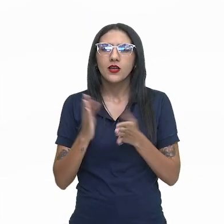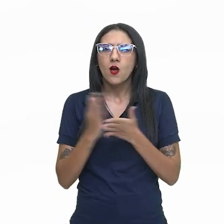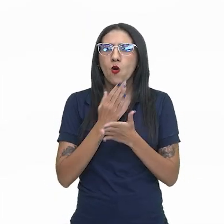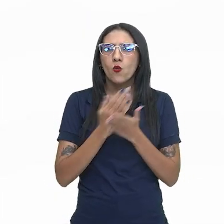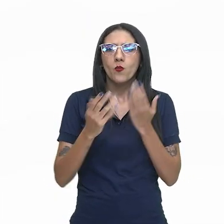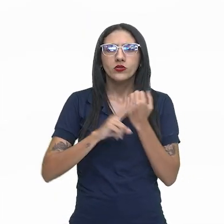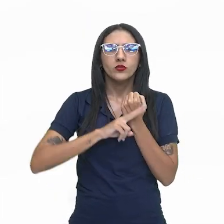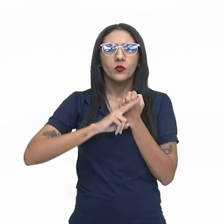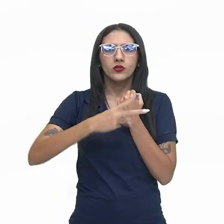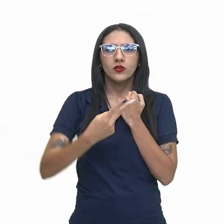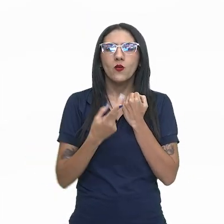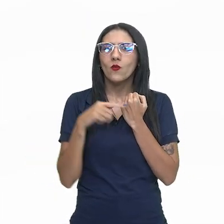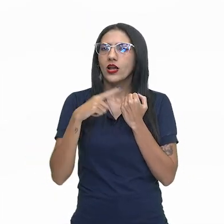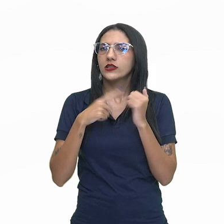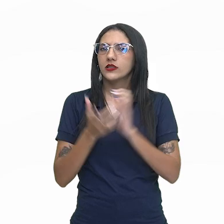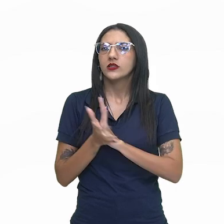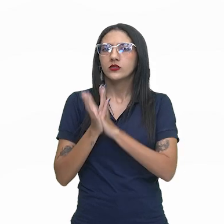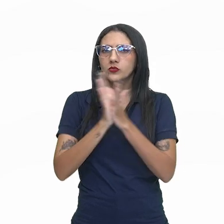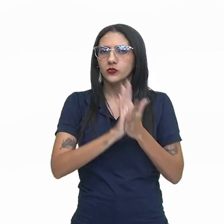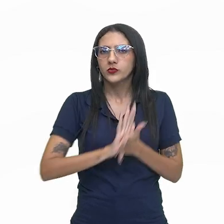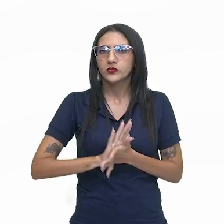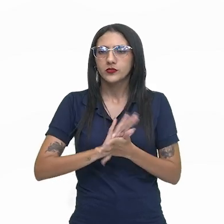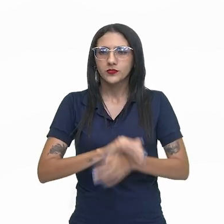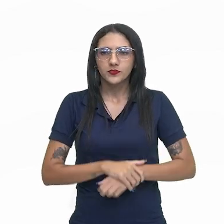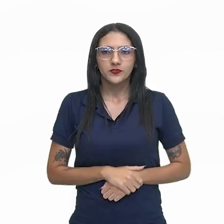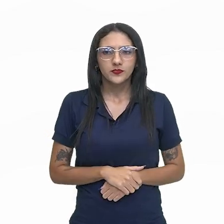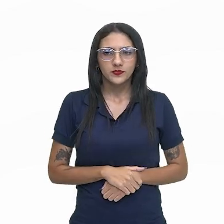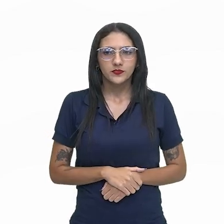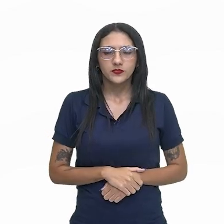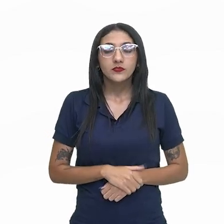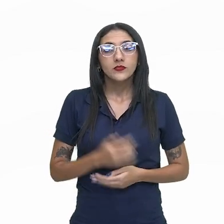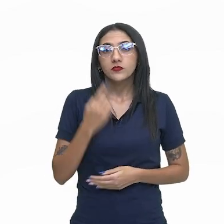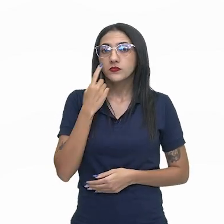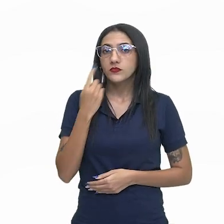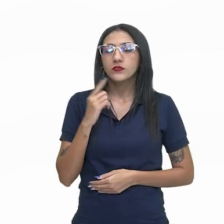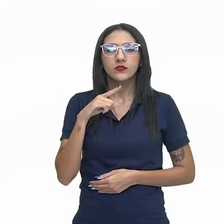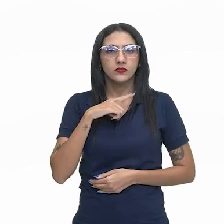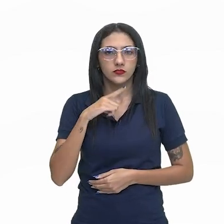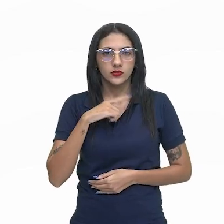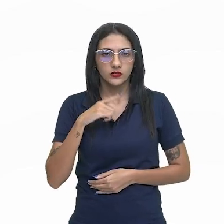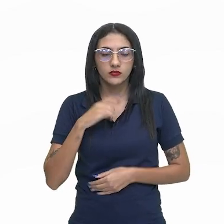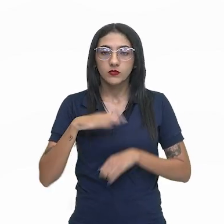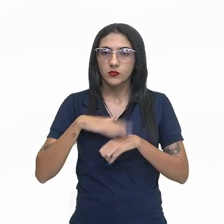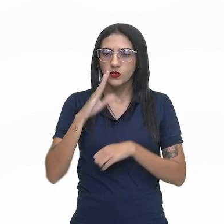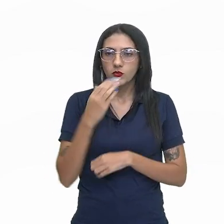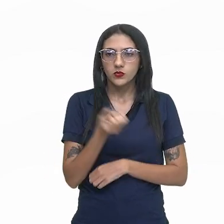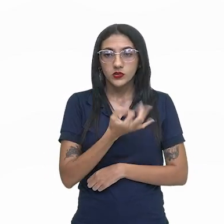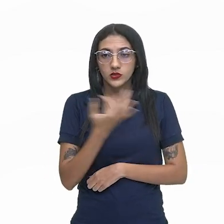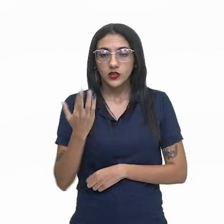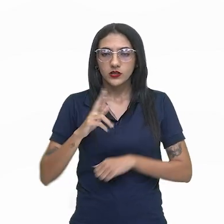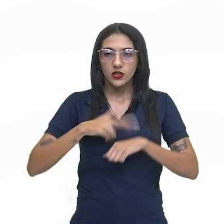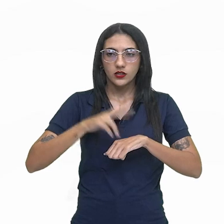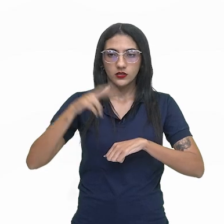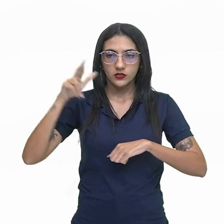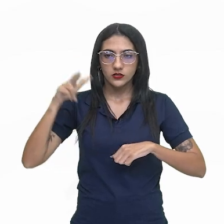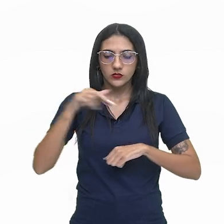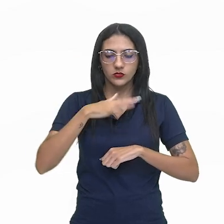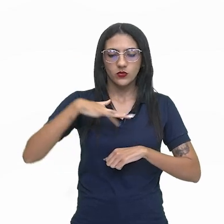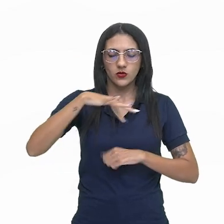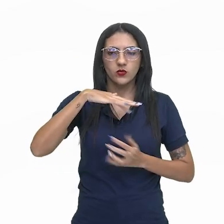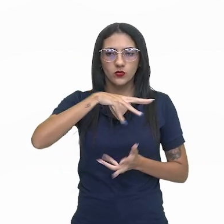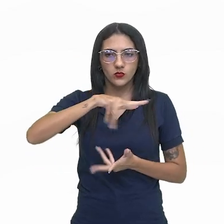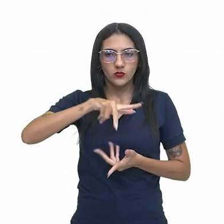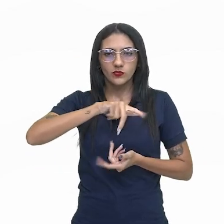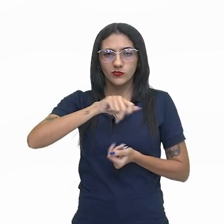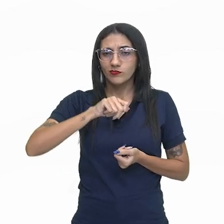né, dessa destruição. Aí, diretamente, a gente observa o aumento da radiação na superfície terrestre, né? Por isso que